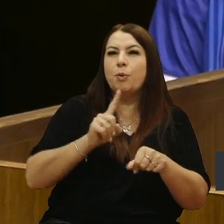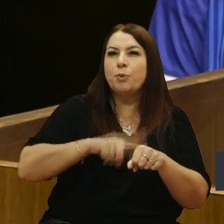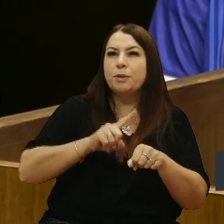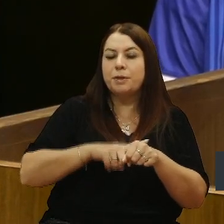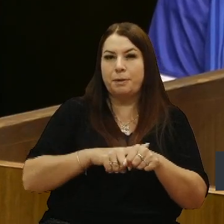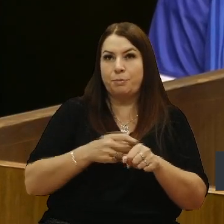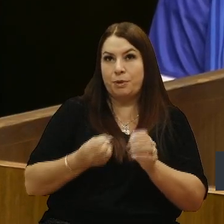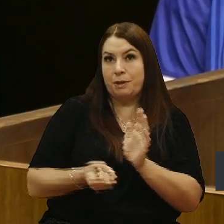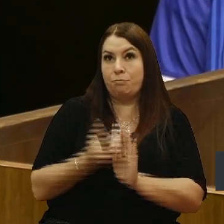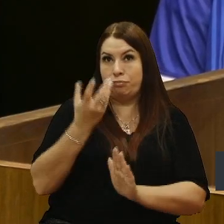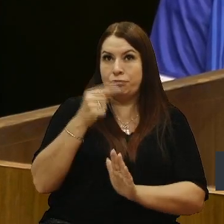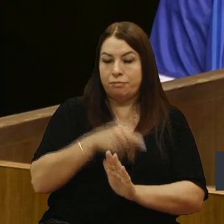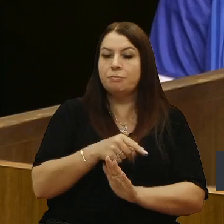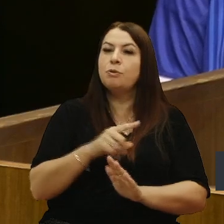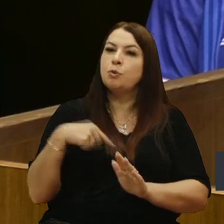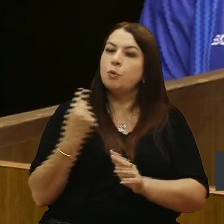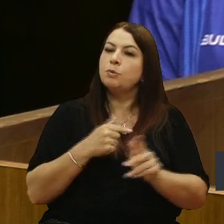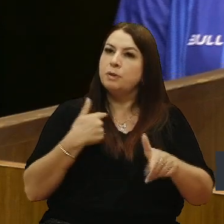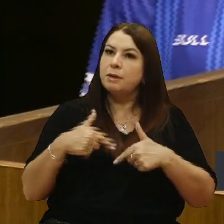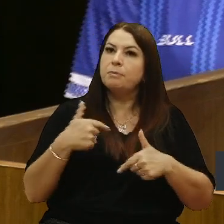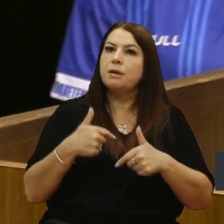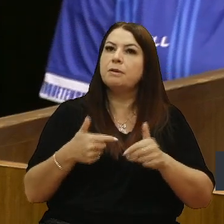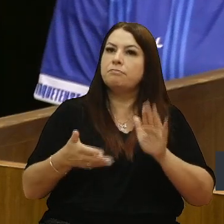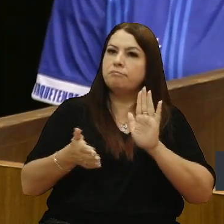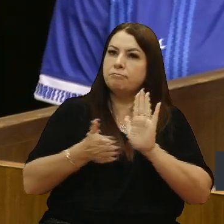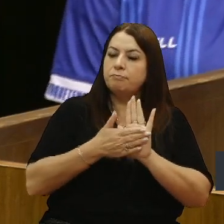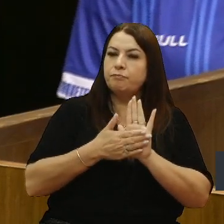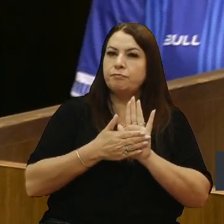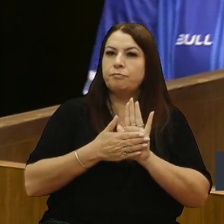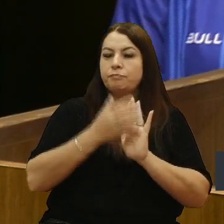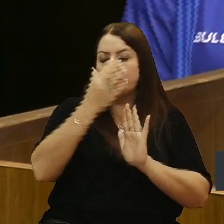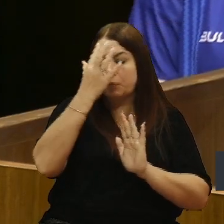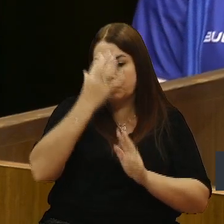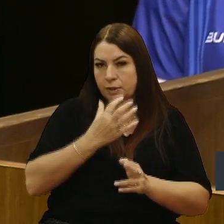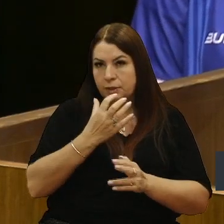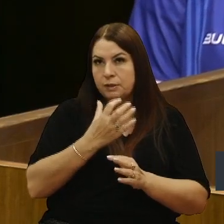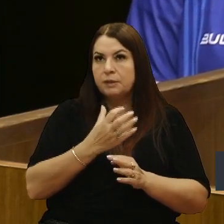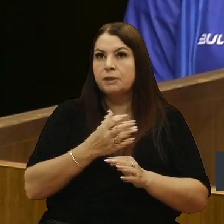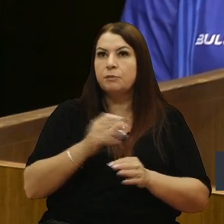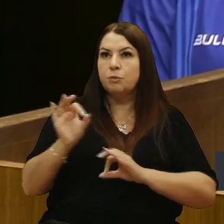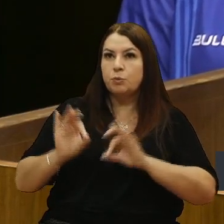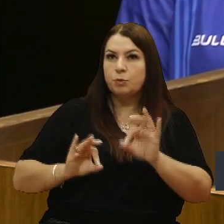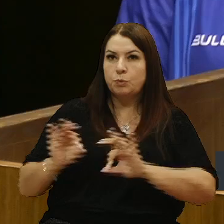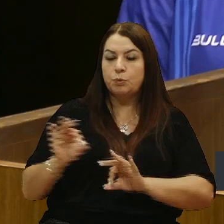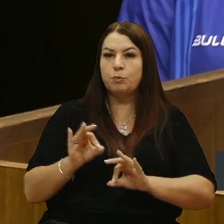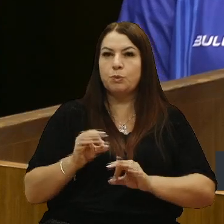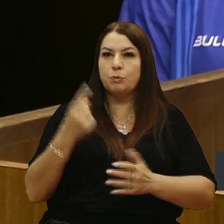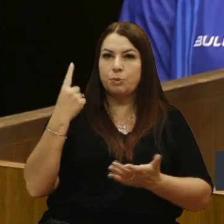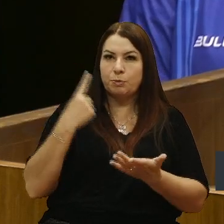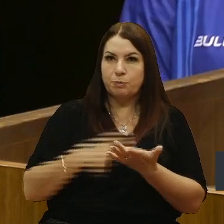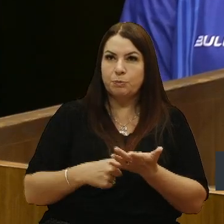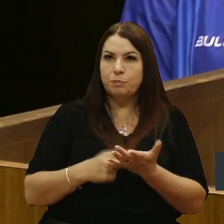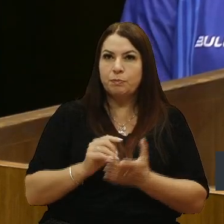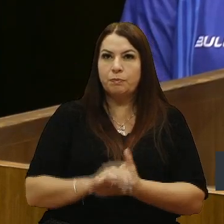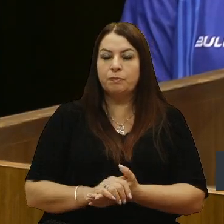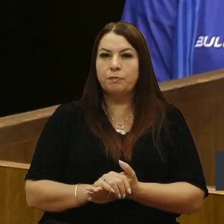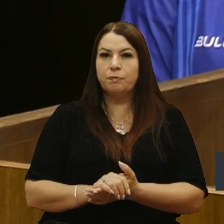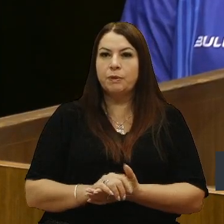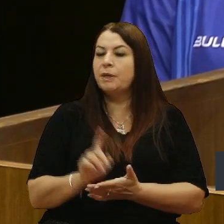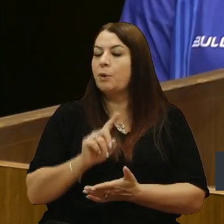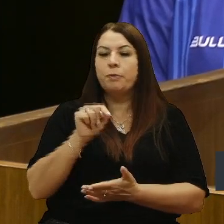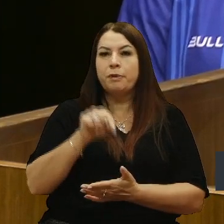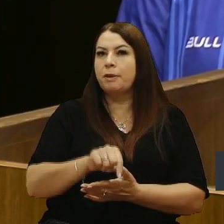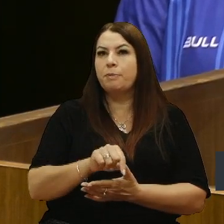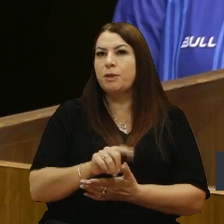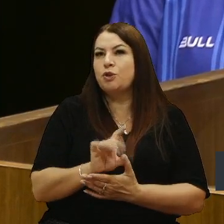existência, nosso trabalho é pautado pela seriedade, pela organização e pelo comprometimento. Não estamos aqui